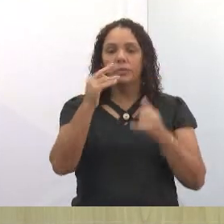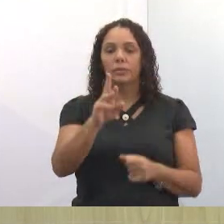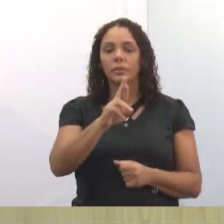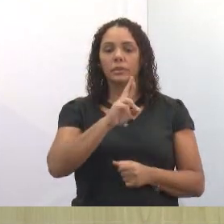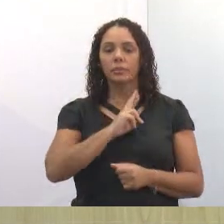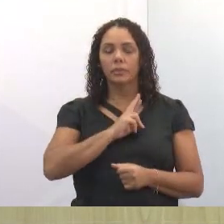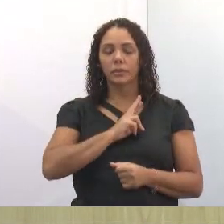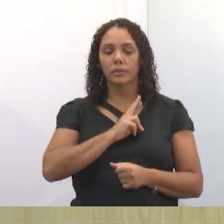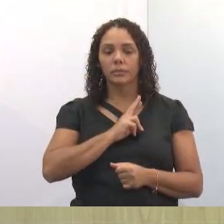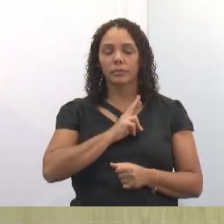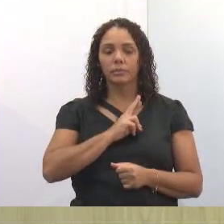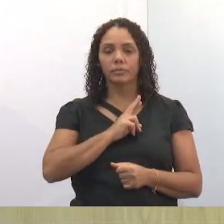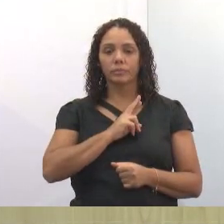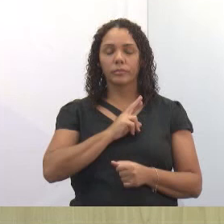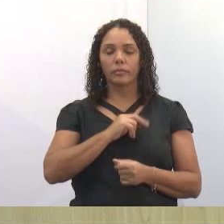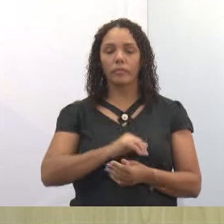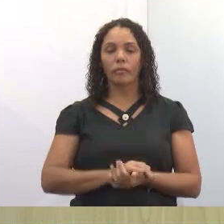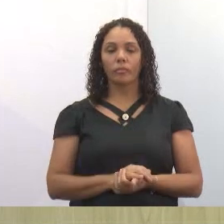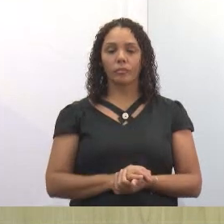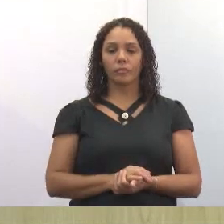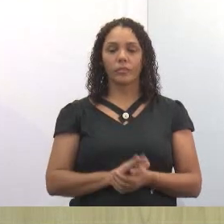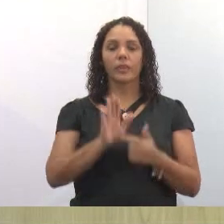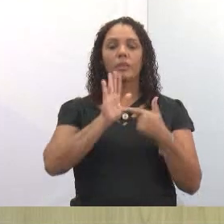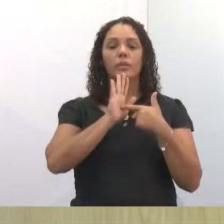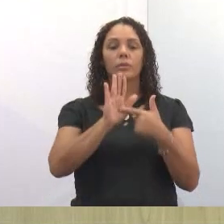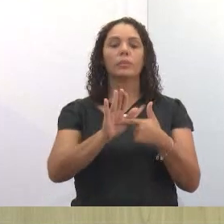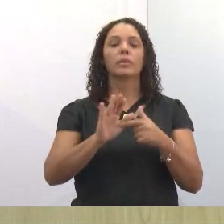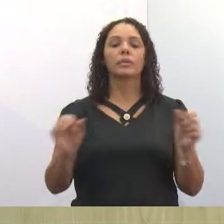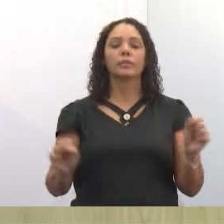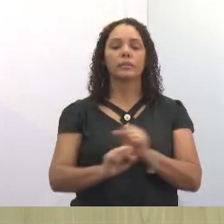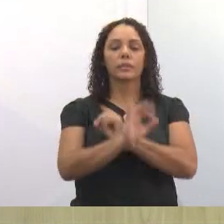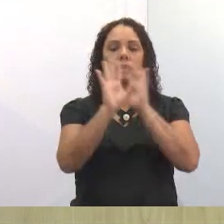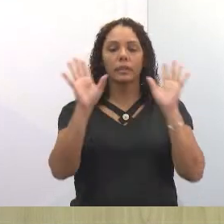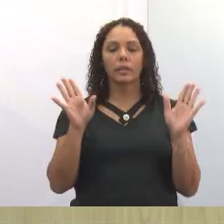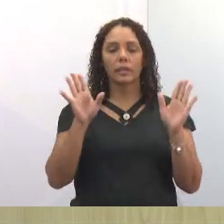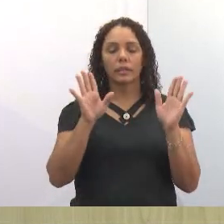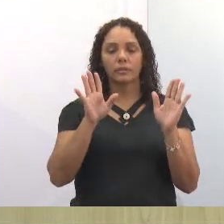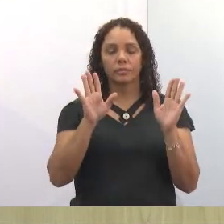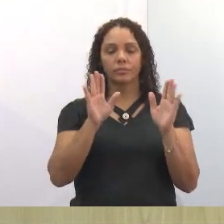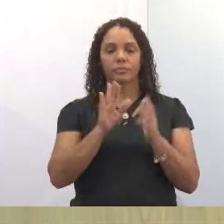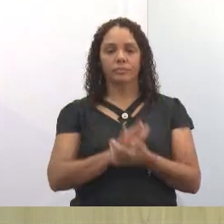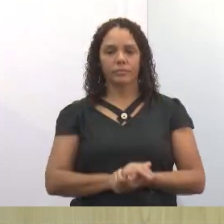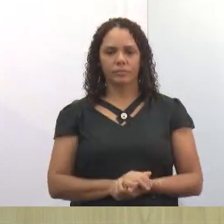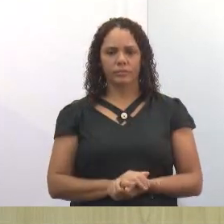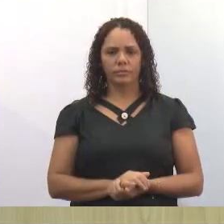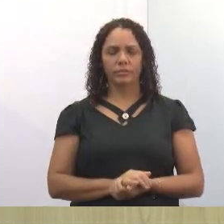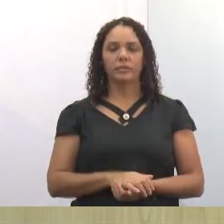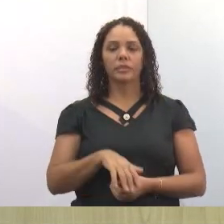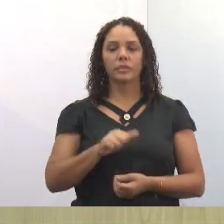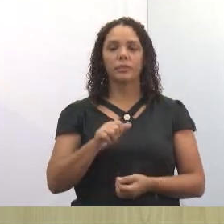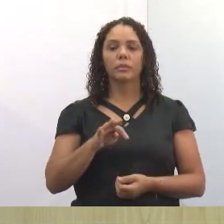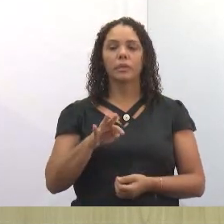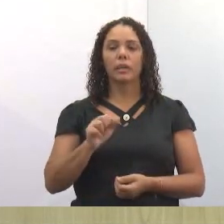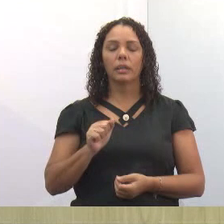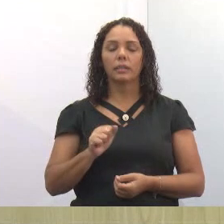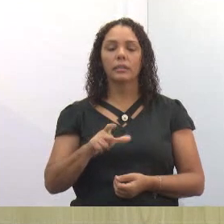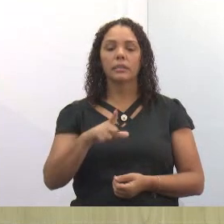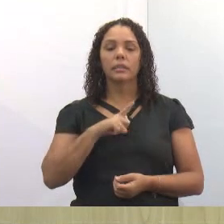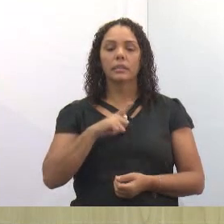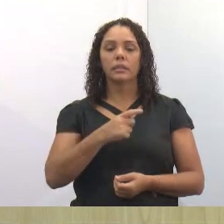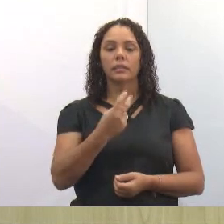85, que deixa de forma objetiva que o ATA possui